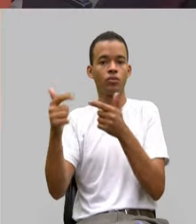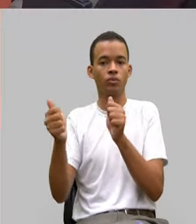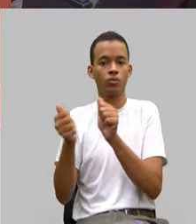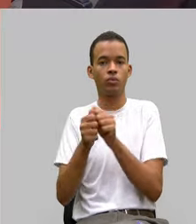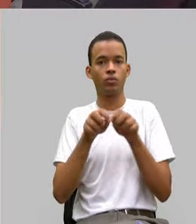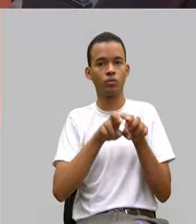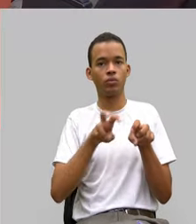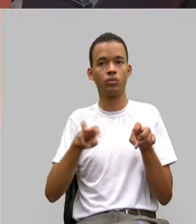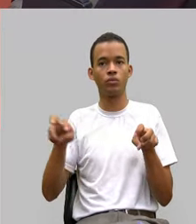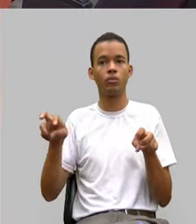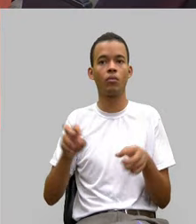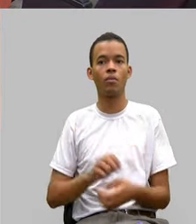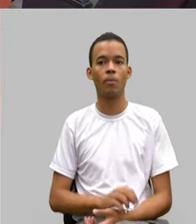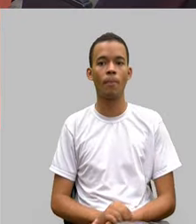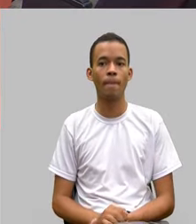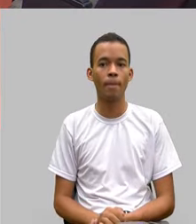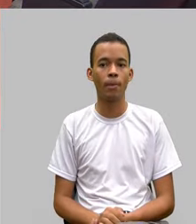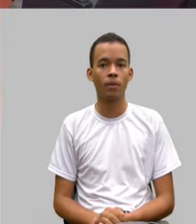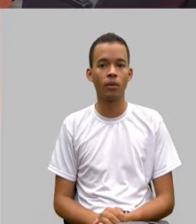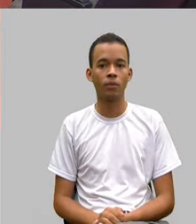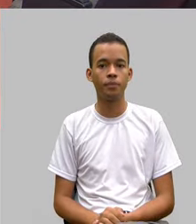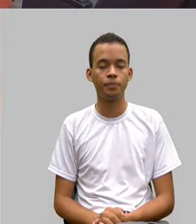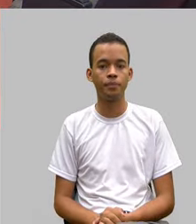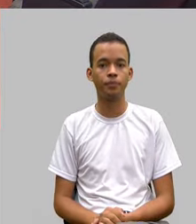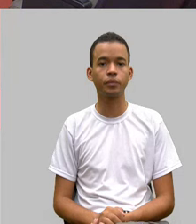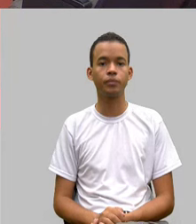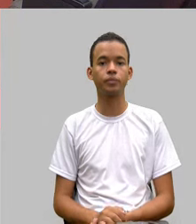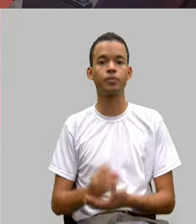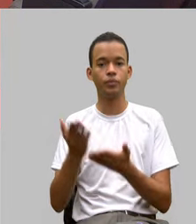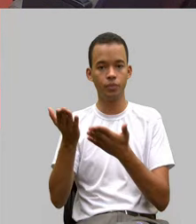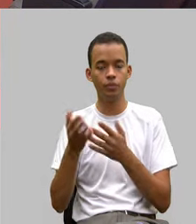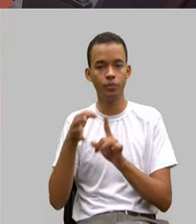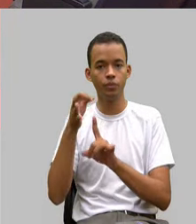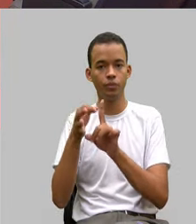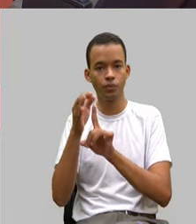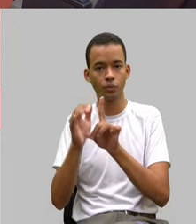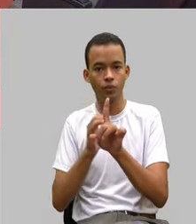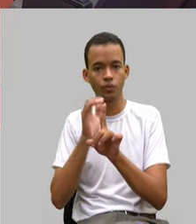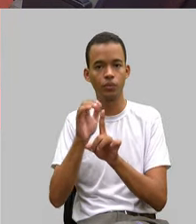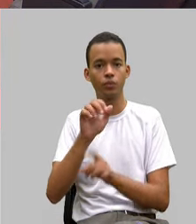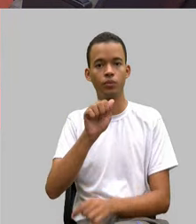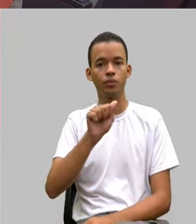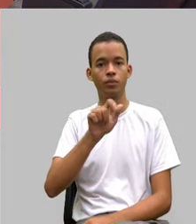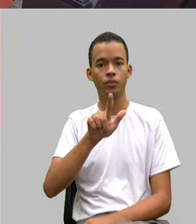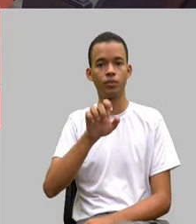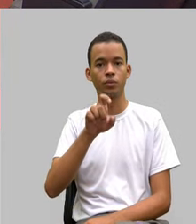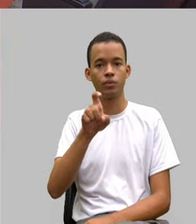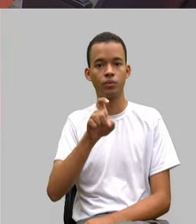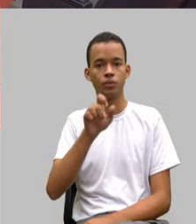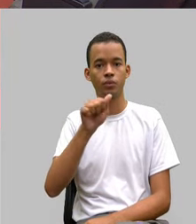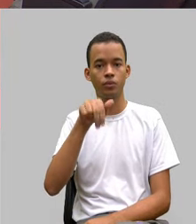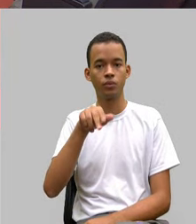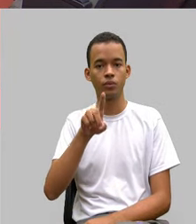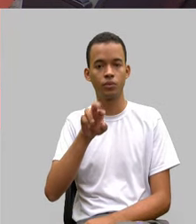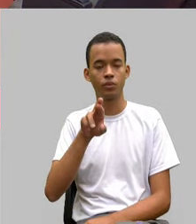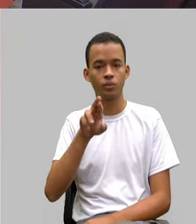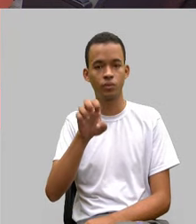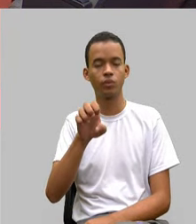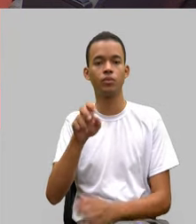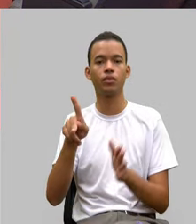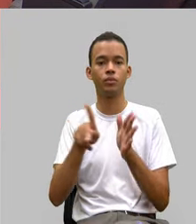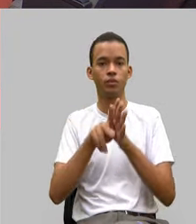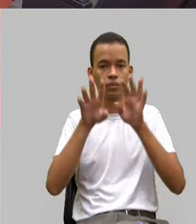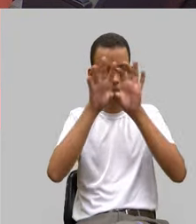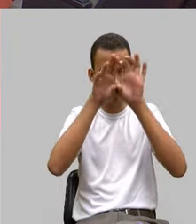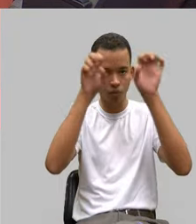convidados gostaríamos de convidar o desembargador Alexandre Quintino Santiago do Tribunal de Justiça